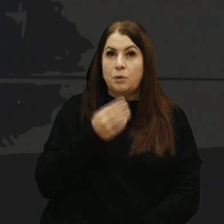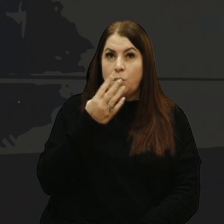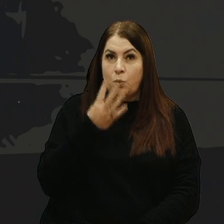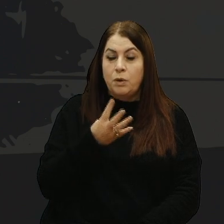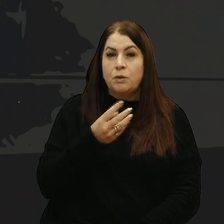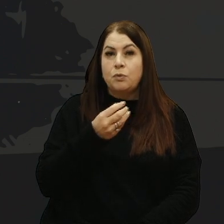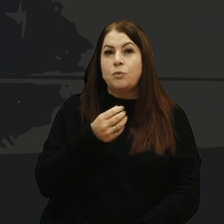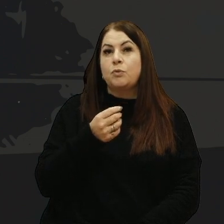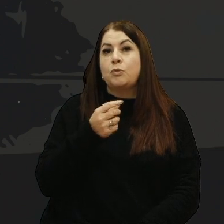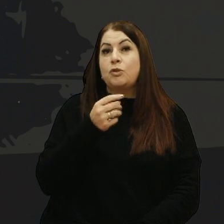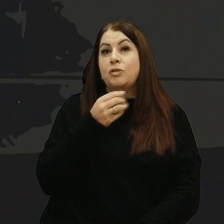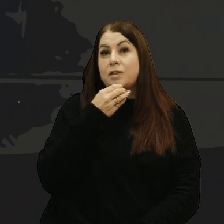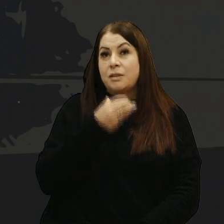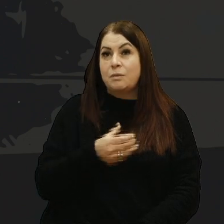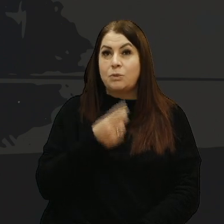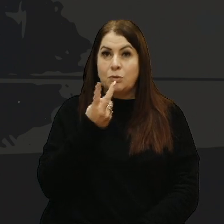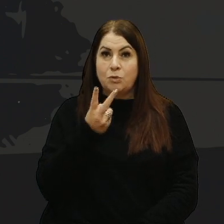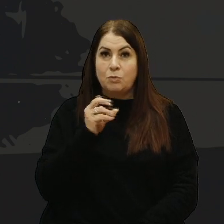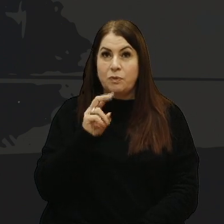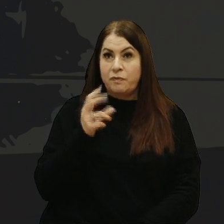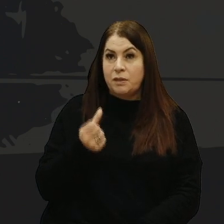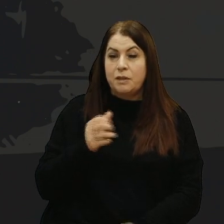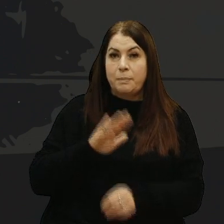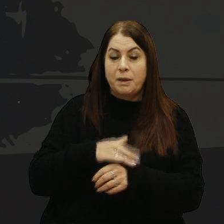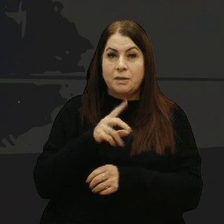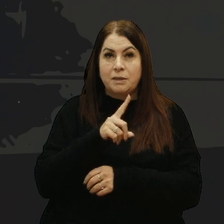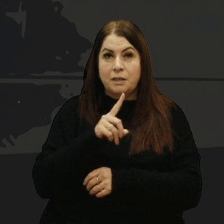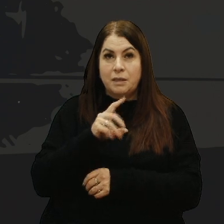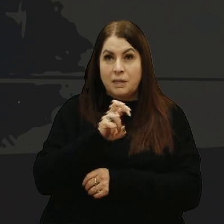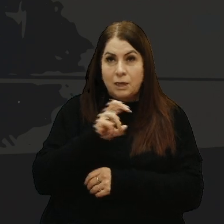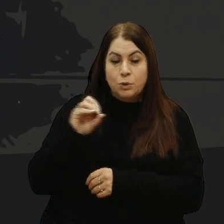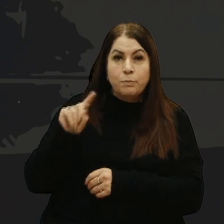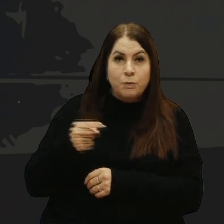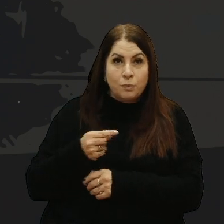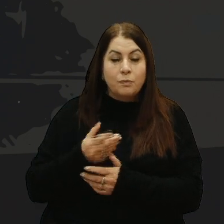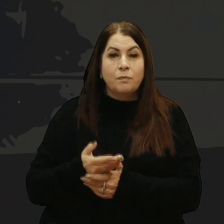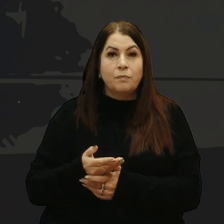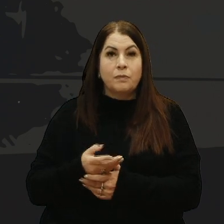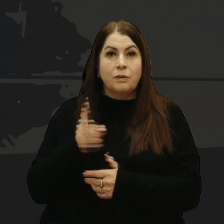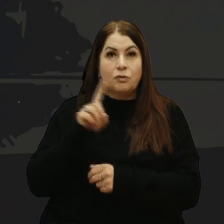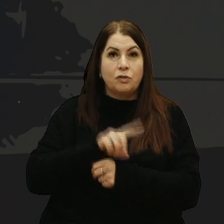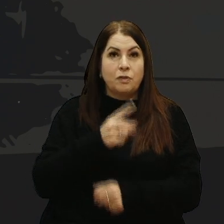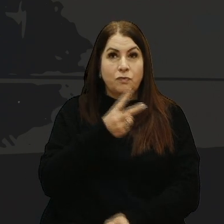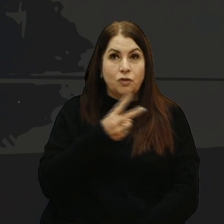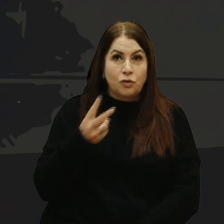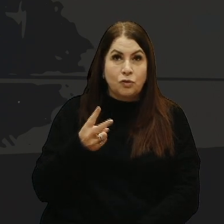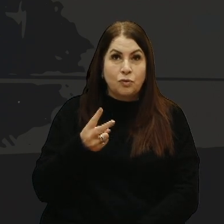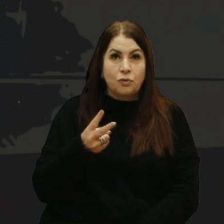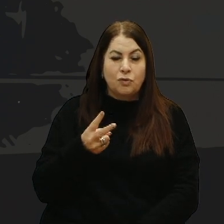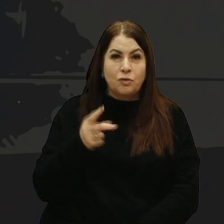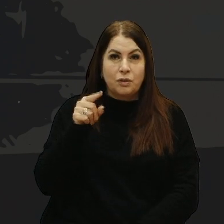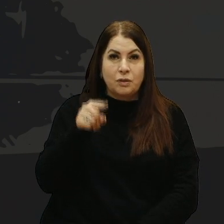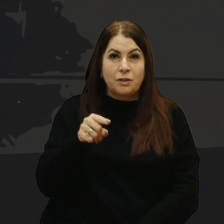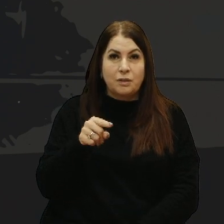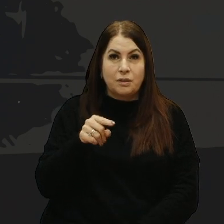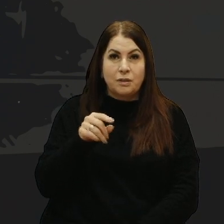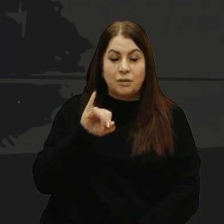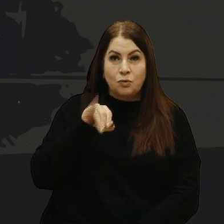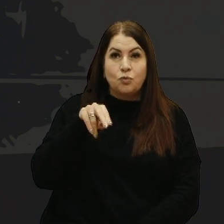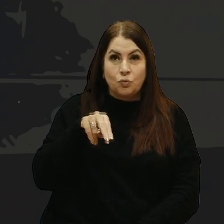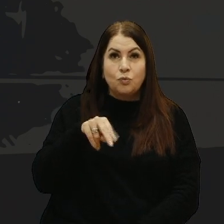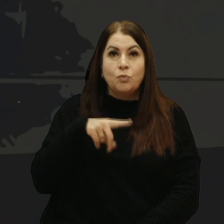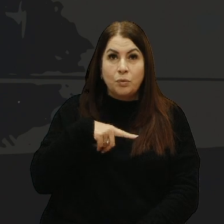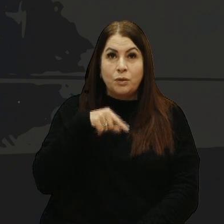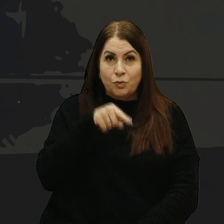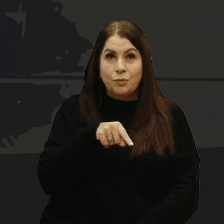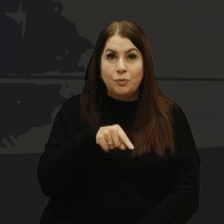4/12. 2026, mais 500.000. Dia 22/6, entrou esse